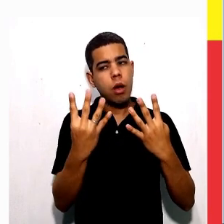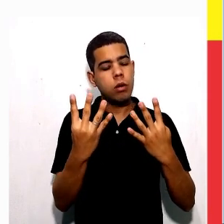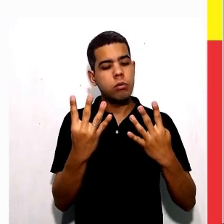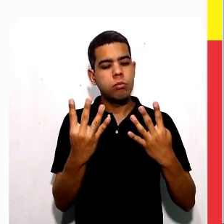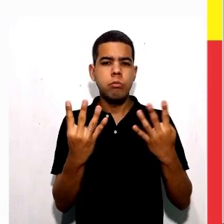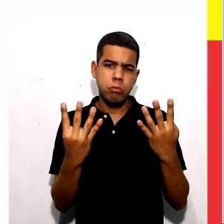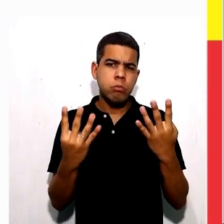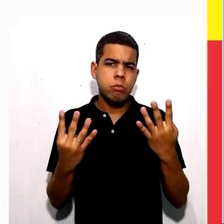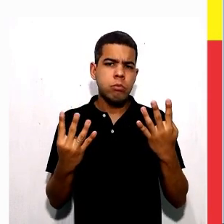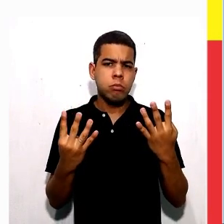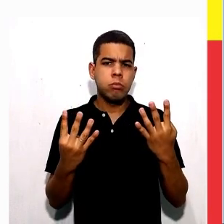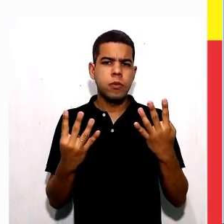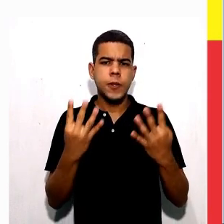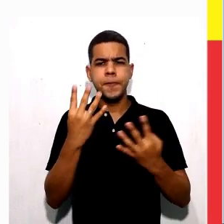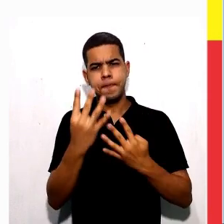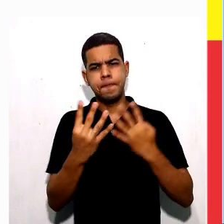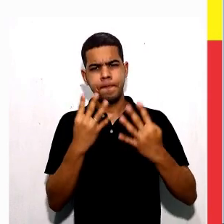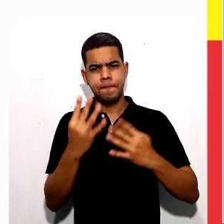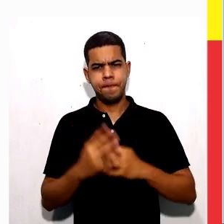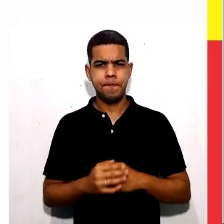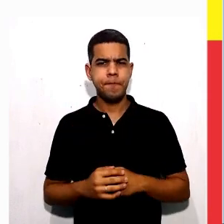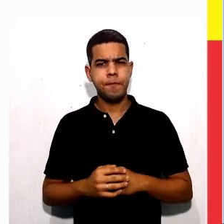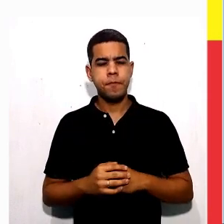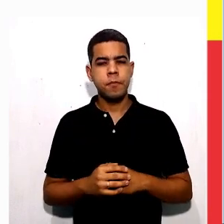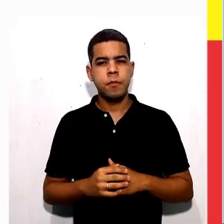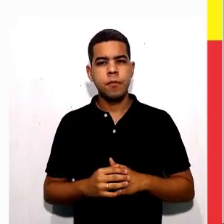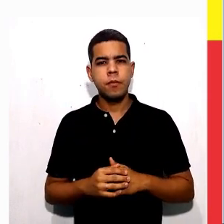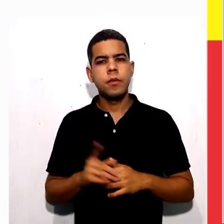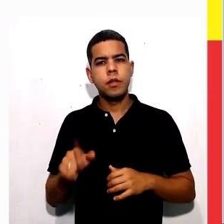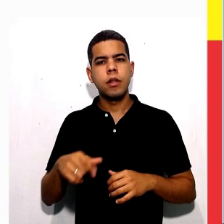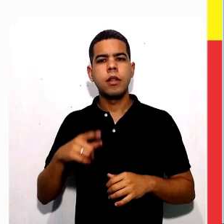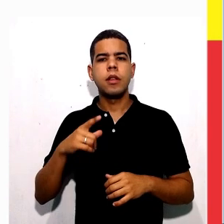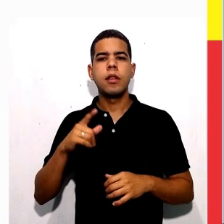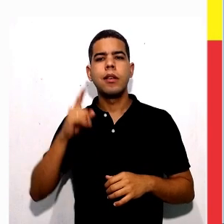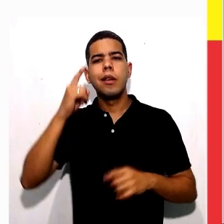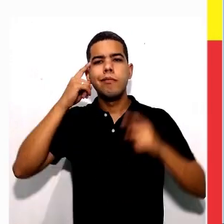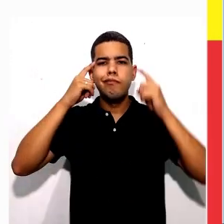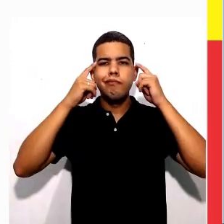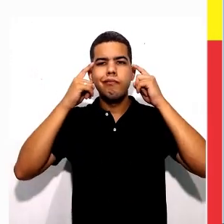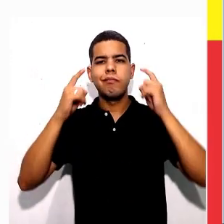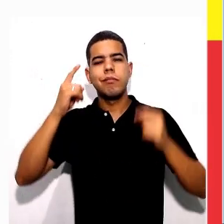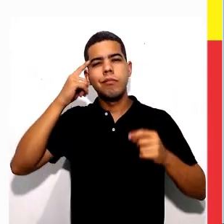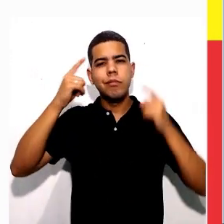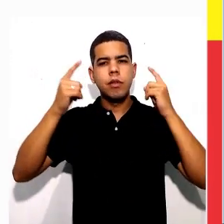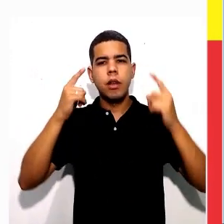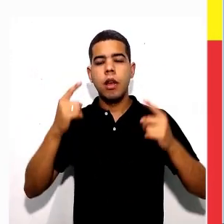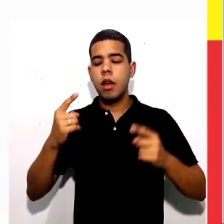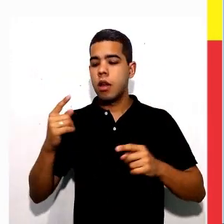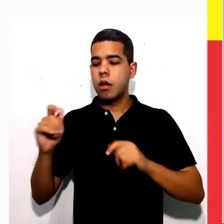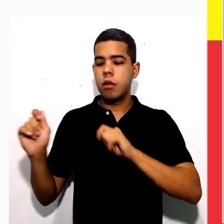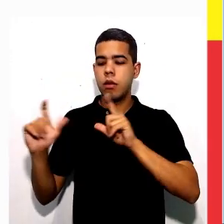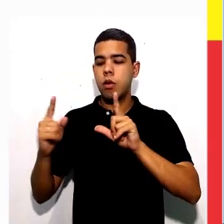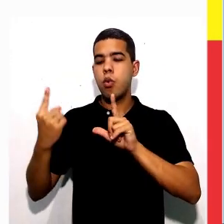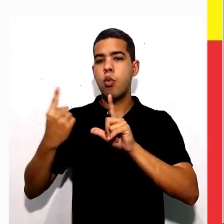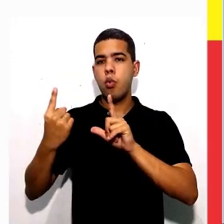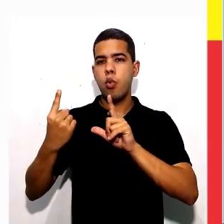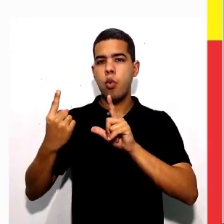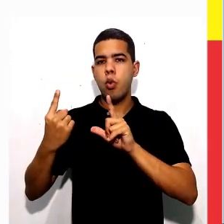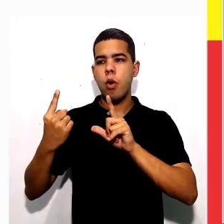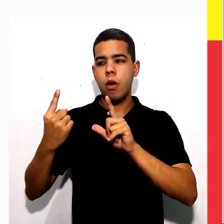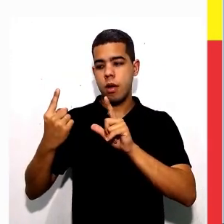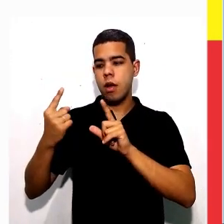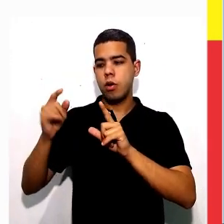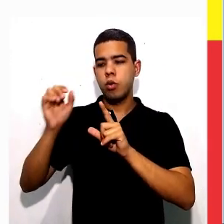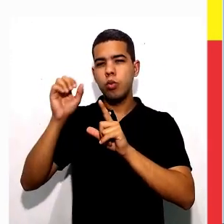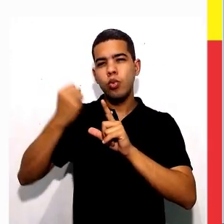razão, né? Qual é a razão? 4 em 4. Vamos ter essa ideia de razão. Então, da figura 1 para a figura 2, razão